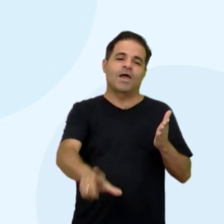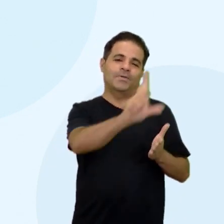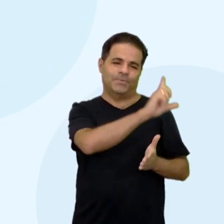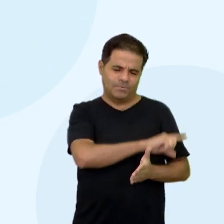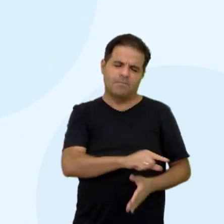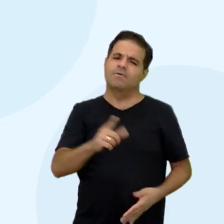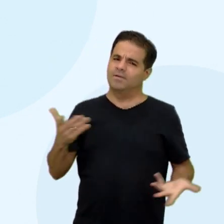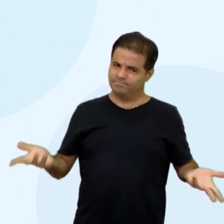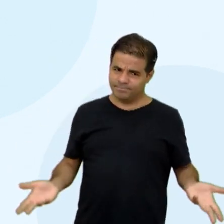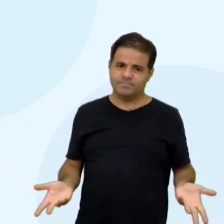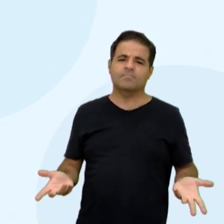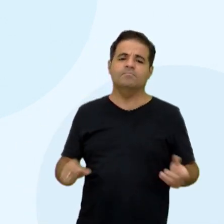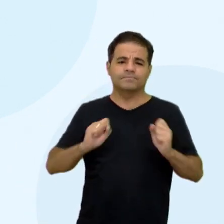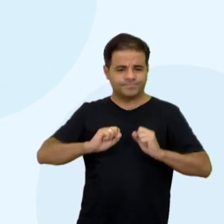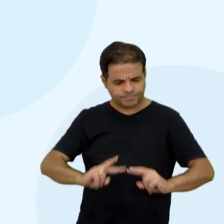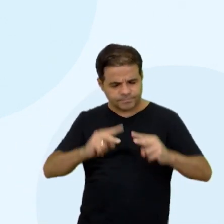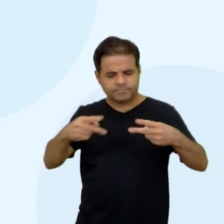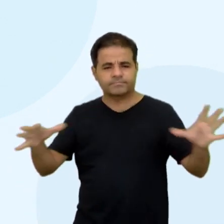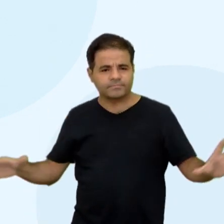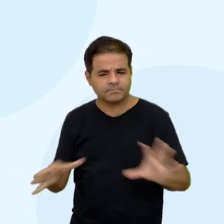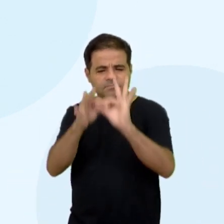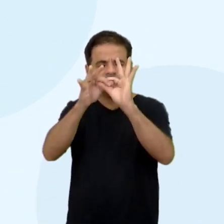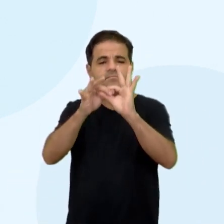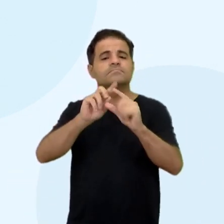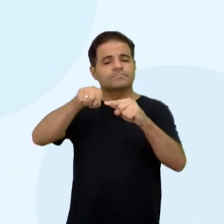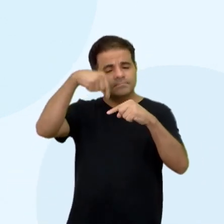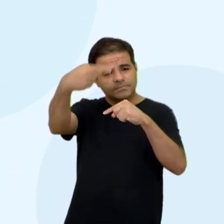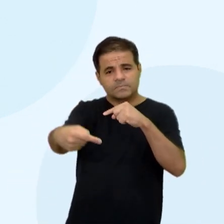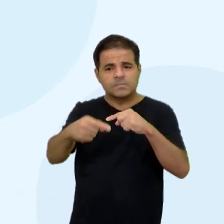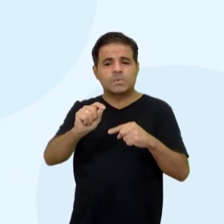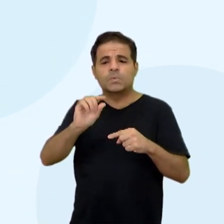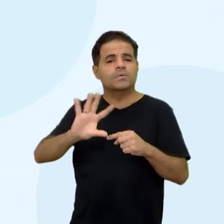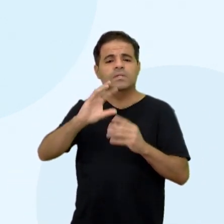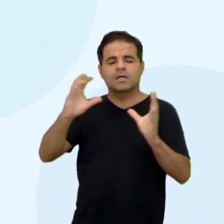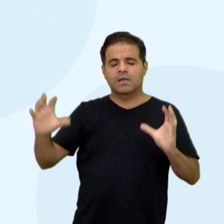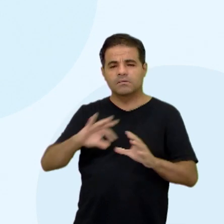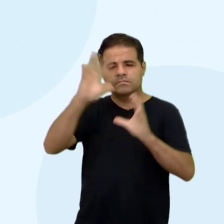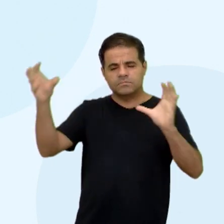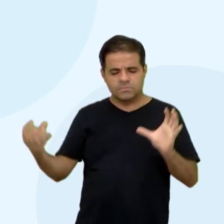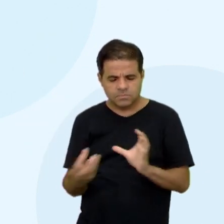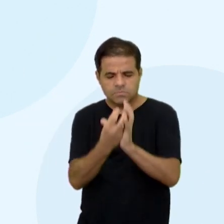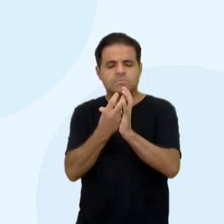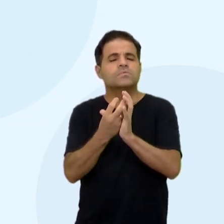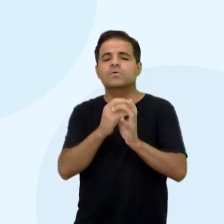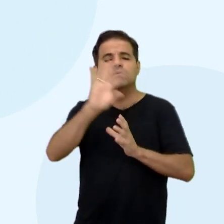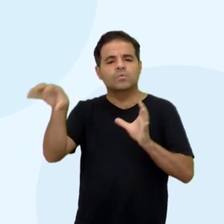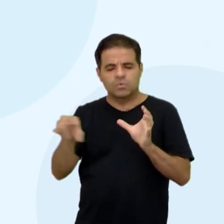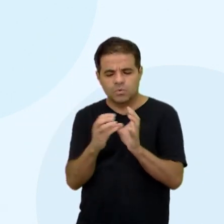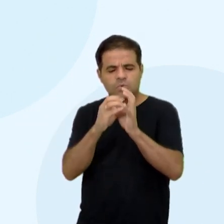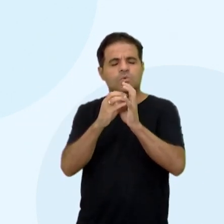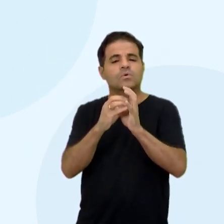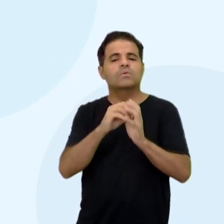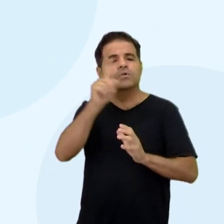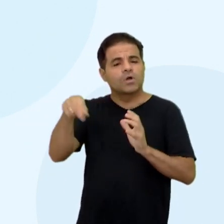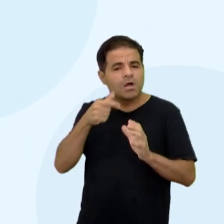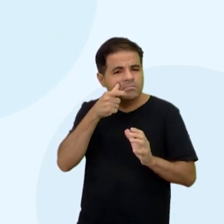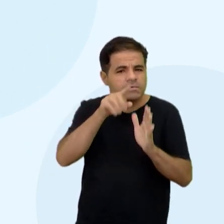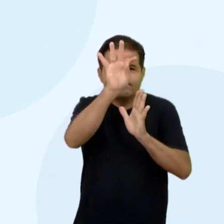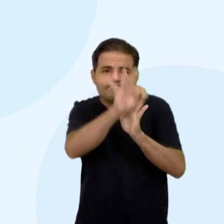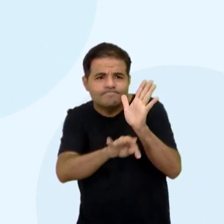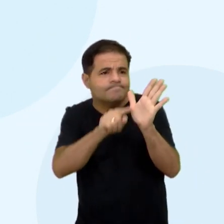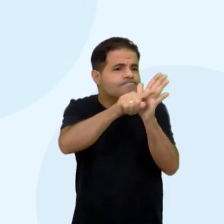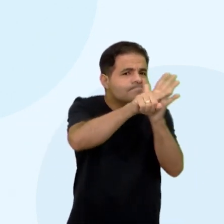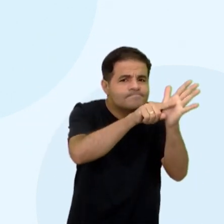uma coisa que a gente vai ter sempre, um link com a aula anterior. Depois, o que é curadoria? Texto para a gente analisar